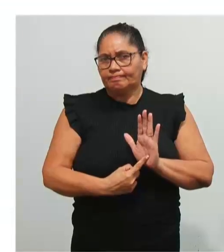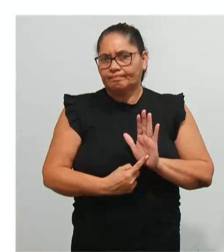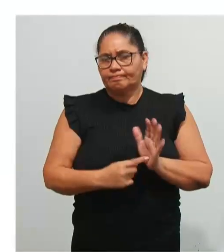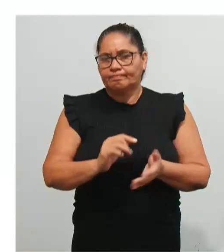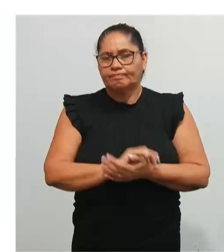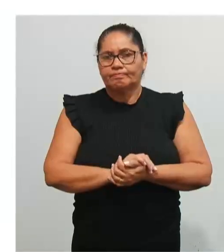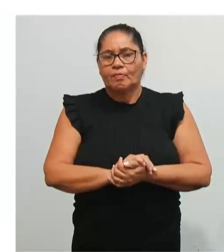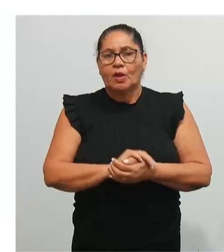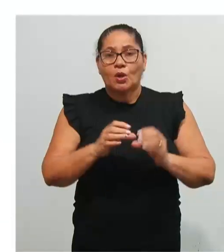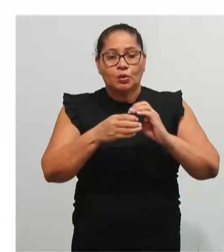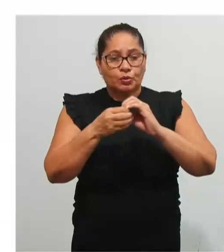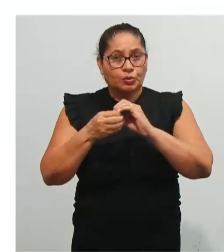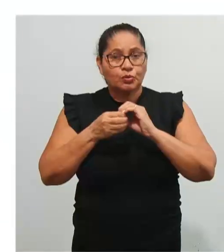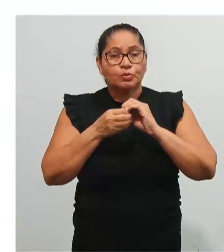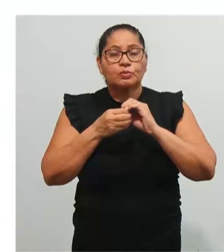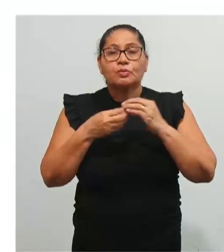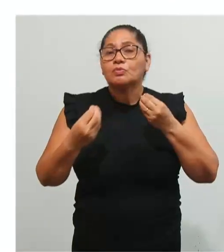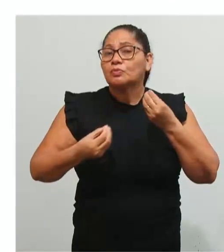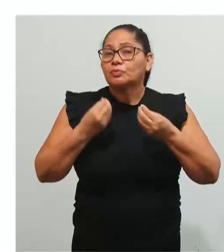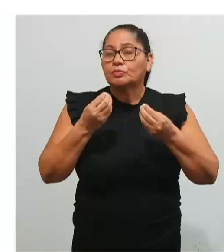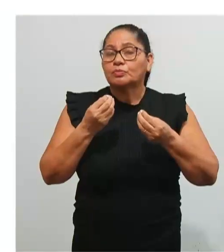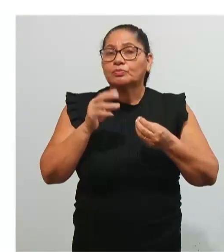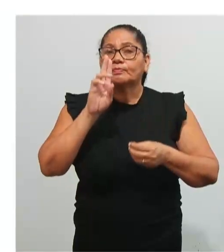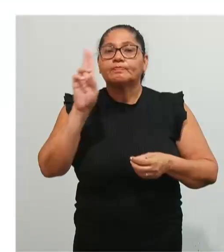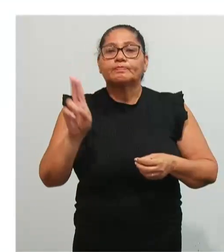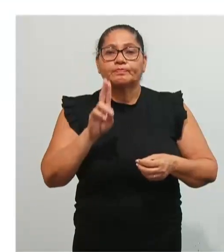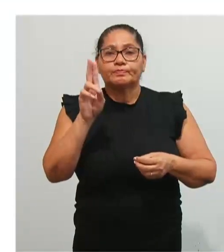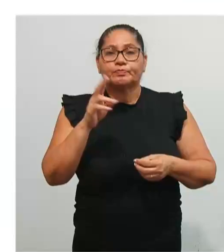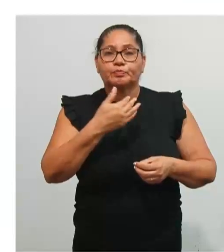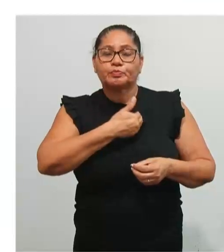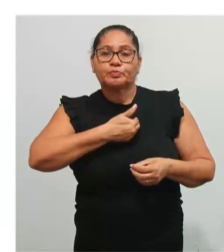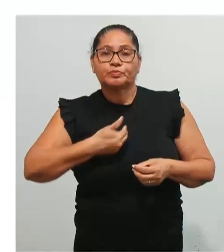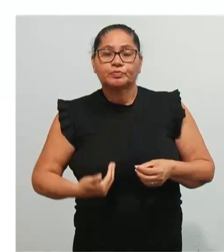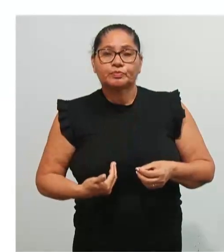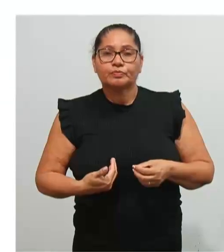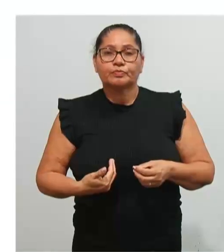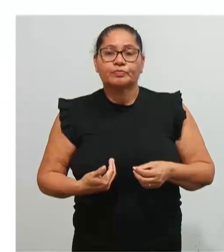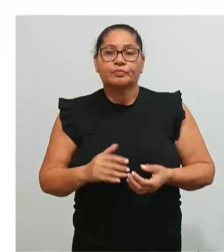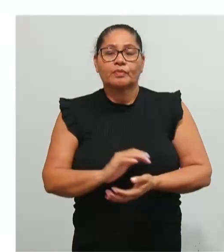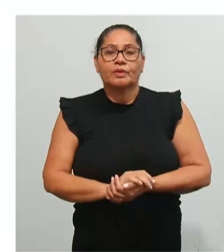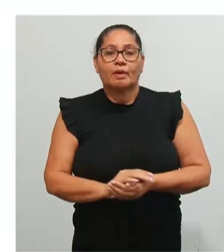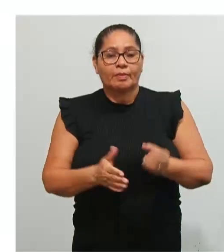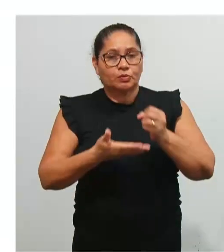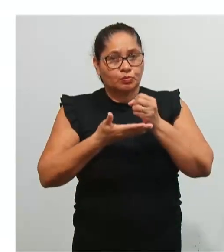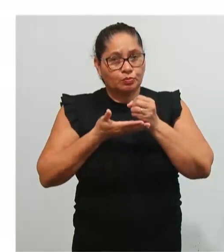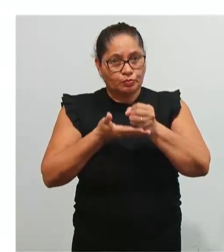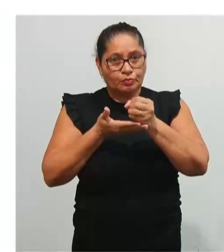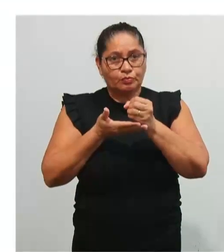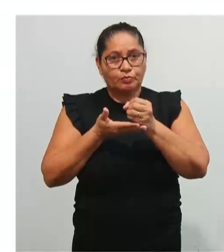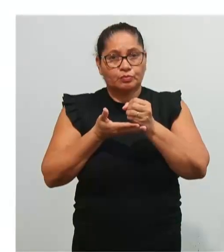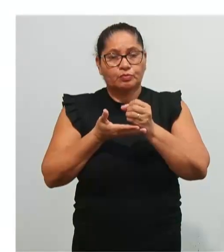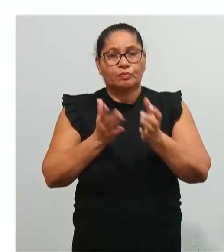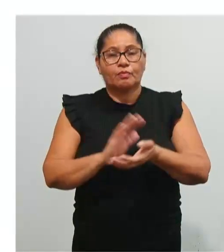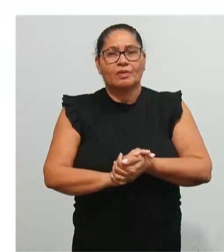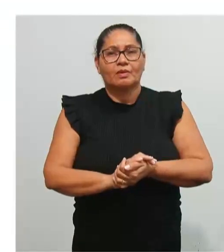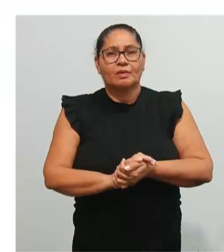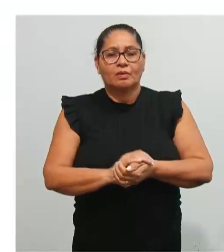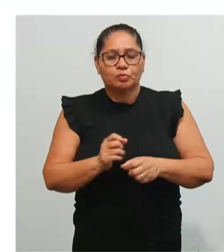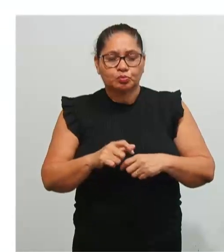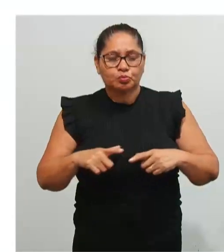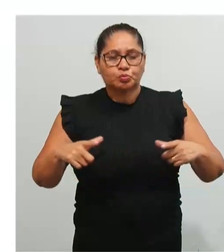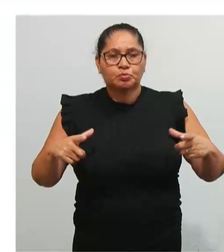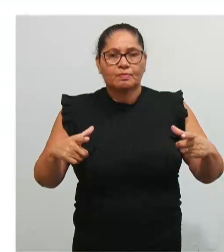e o corporativismo são meios utilizados pelos governos para a obtenção de apoio, com vistas a aumentar